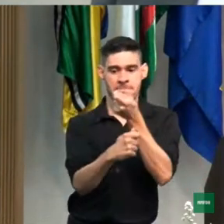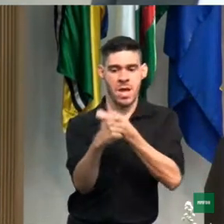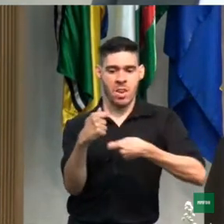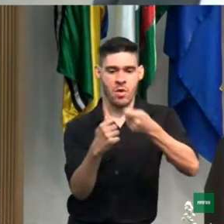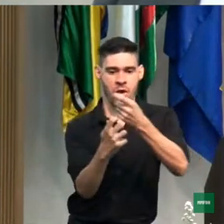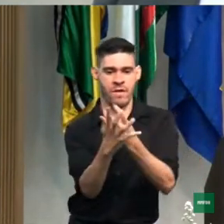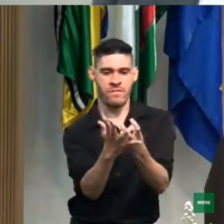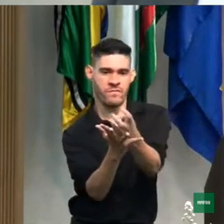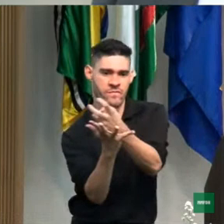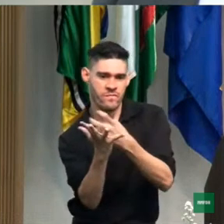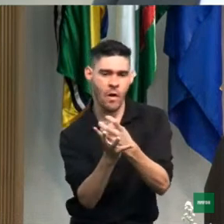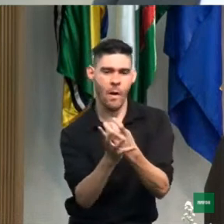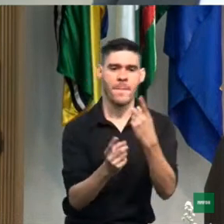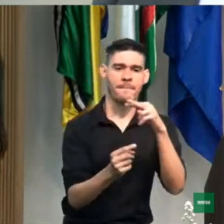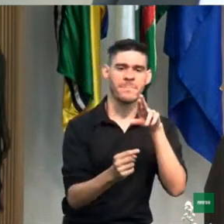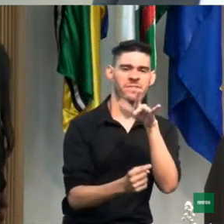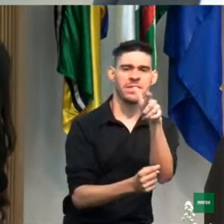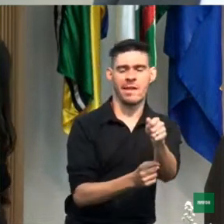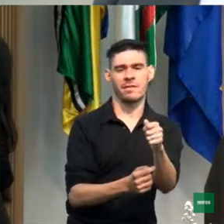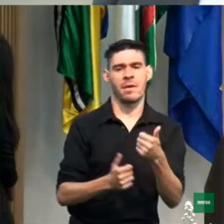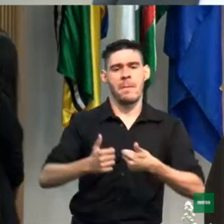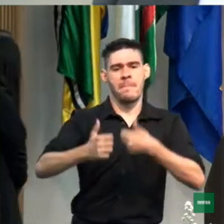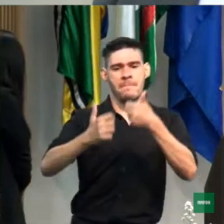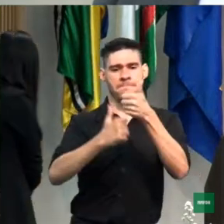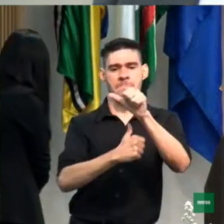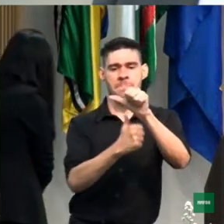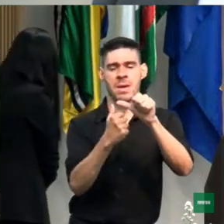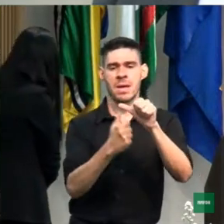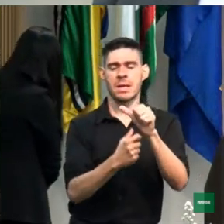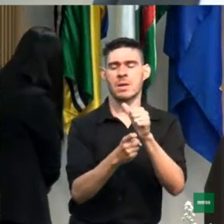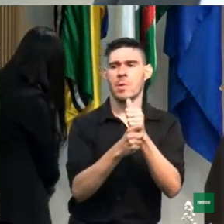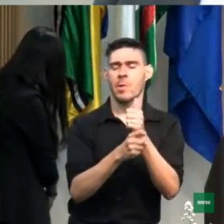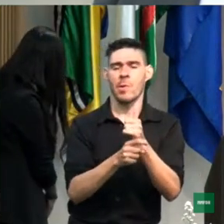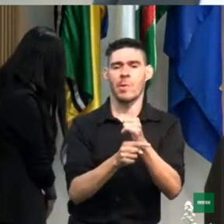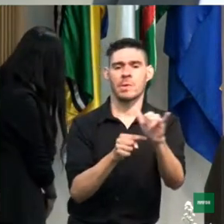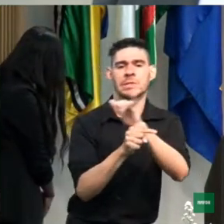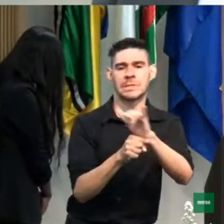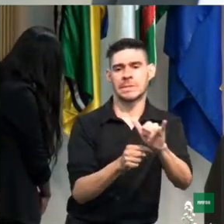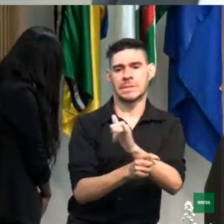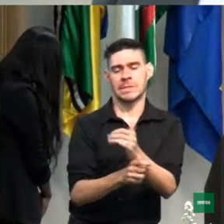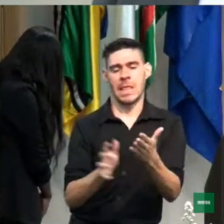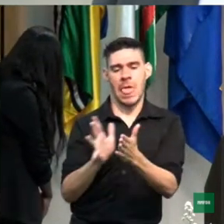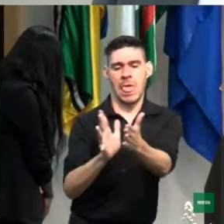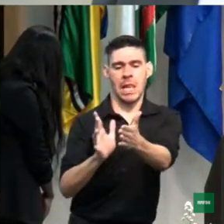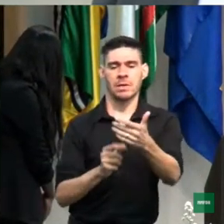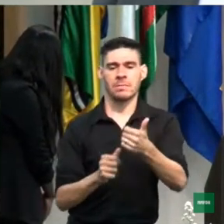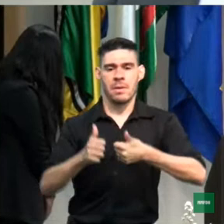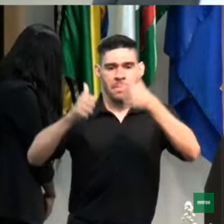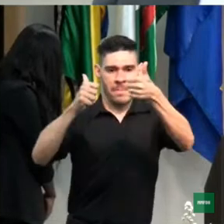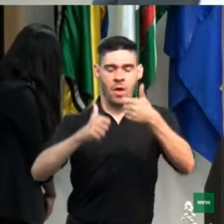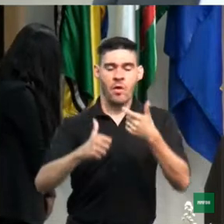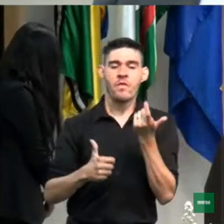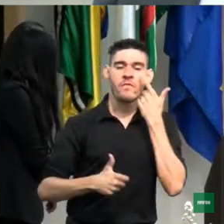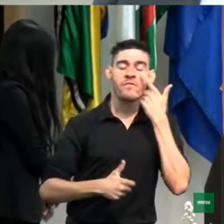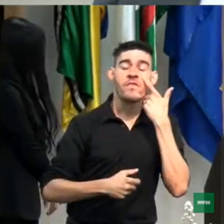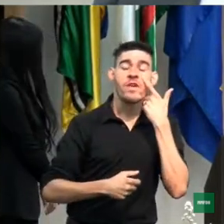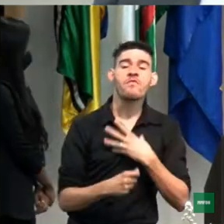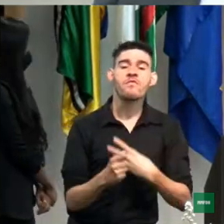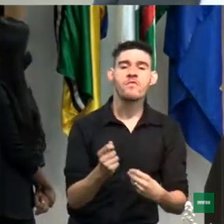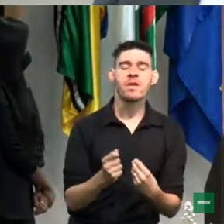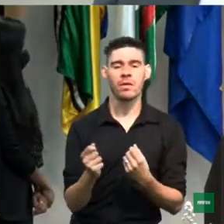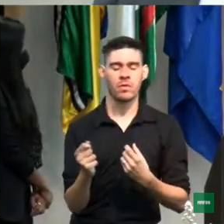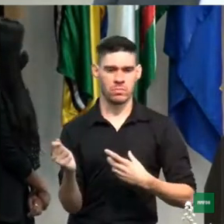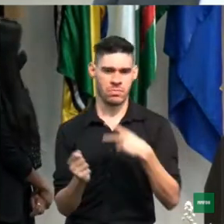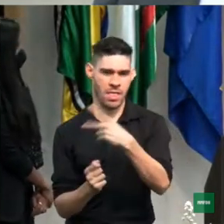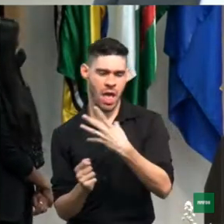ter a melhor estrada. Eu quero ver um pai que tem um filho se enforcando em casa. Se ele vai se preocupar com a